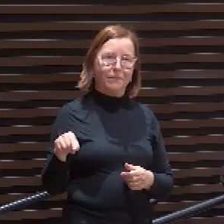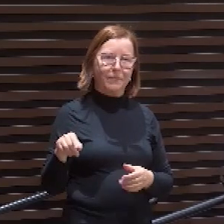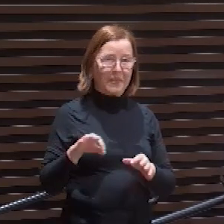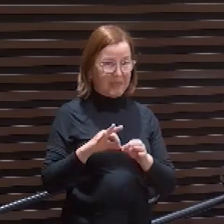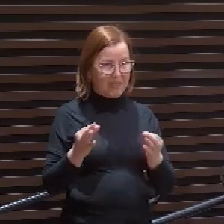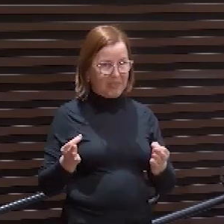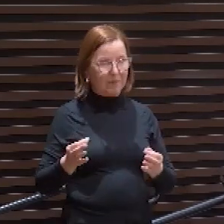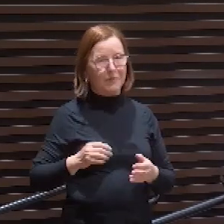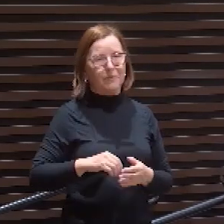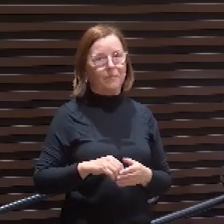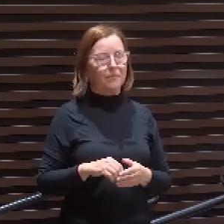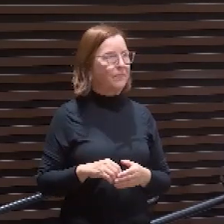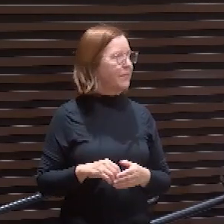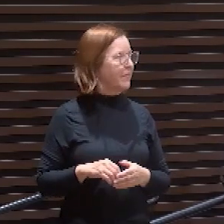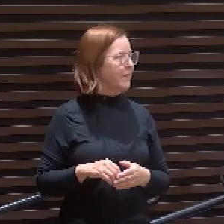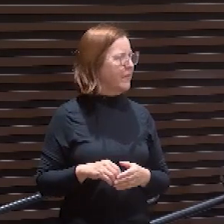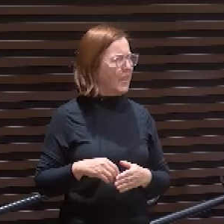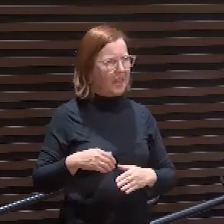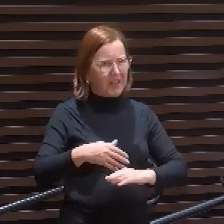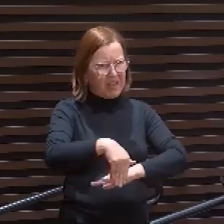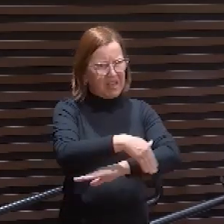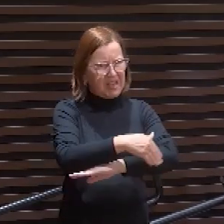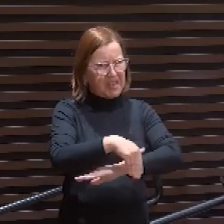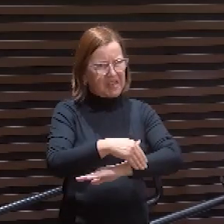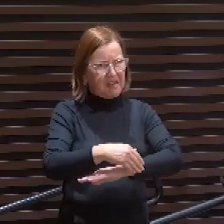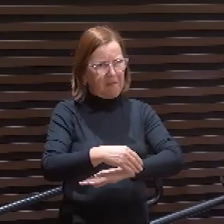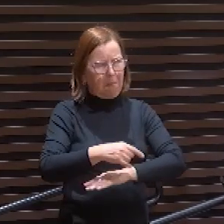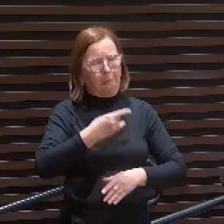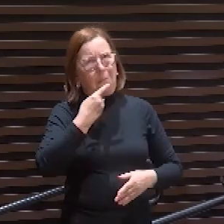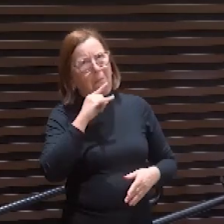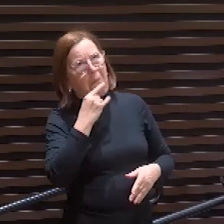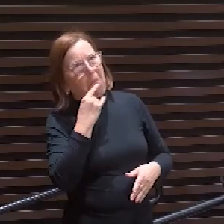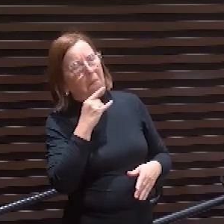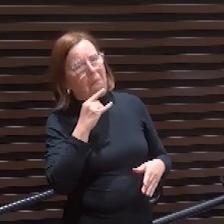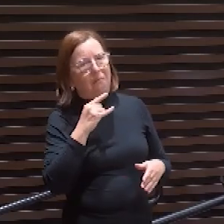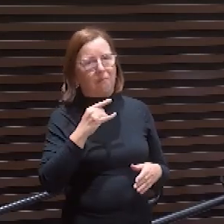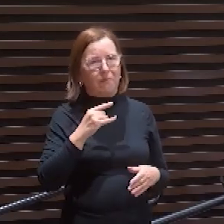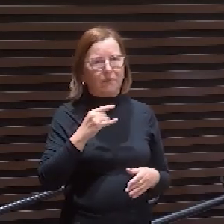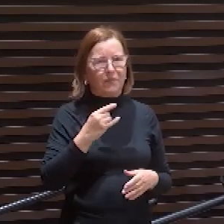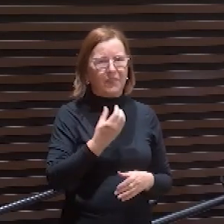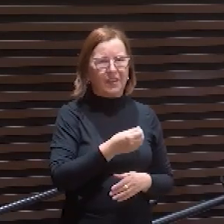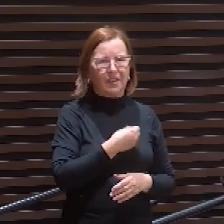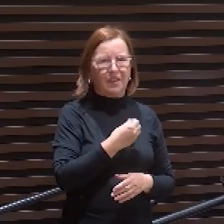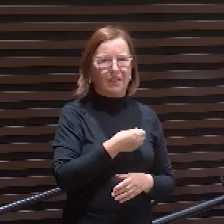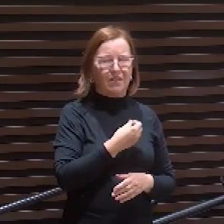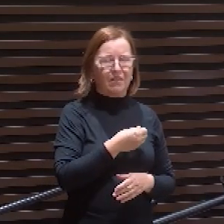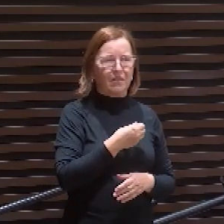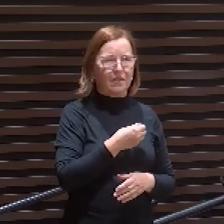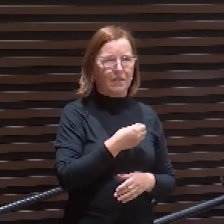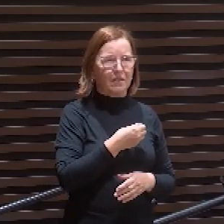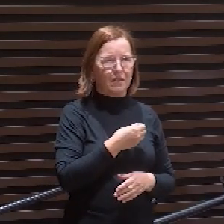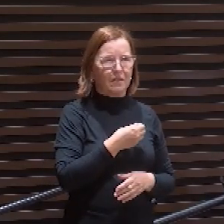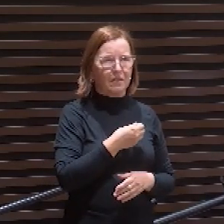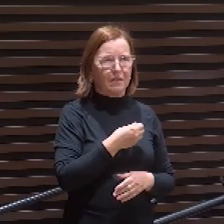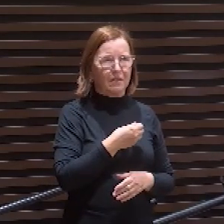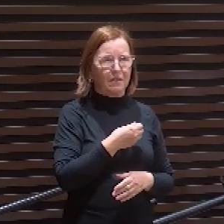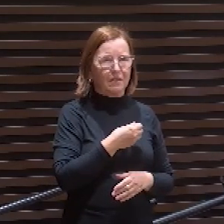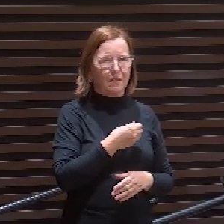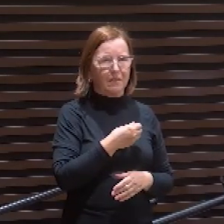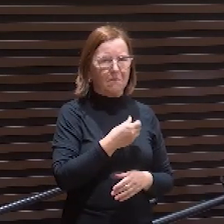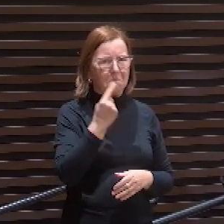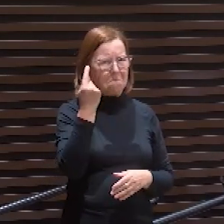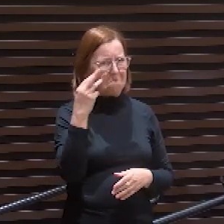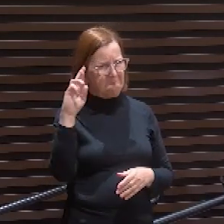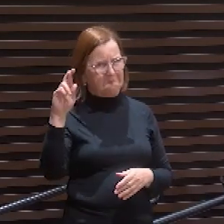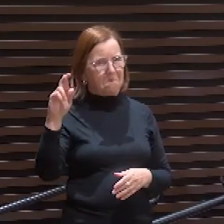da sarjeta, da cachaça, da vida mais depravada,